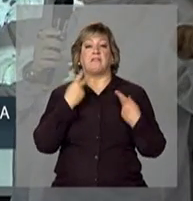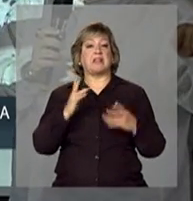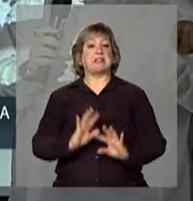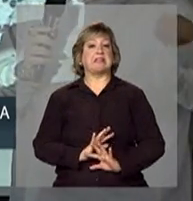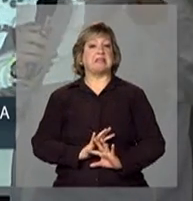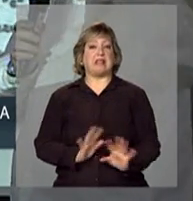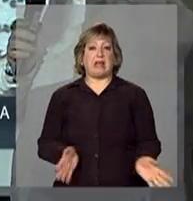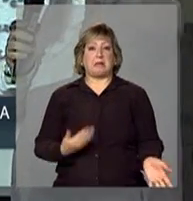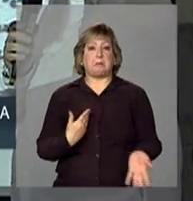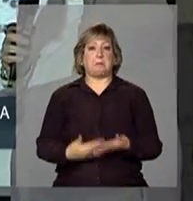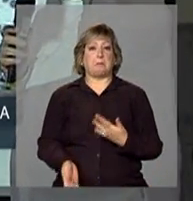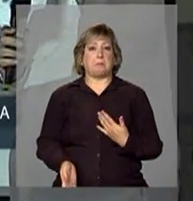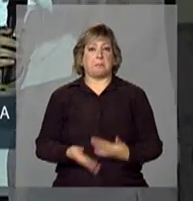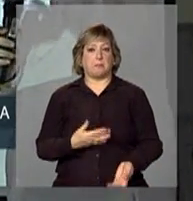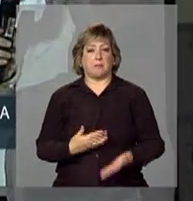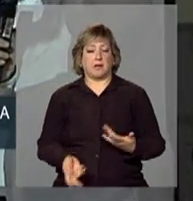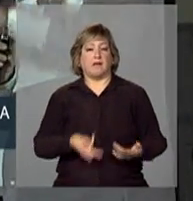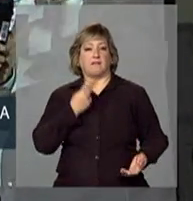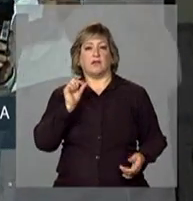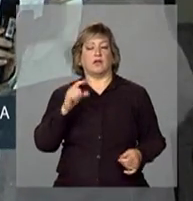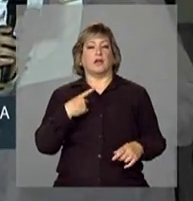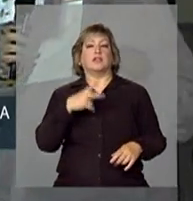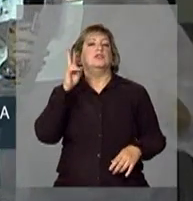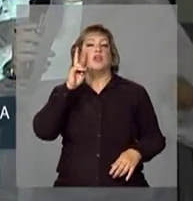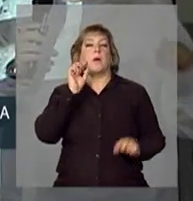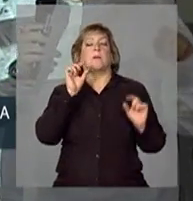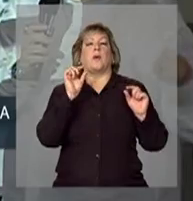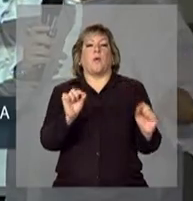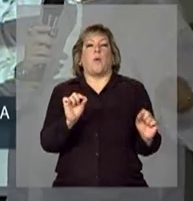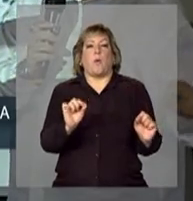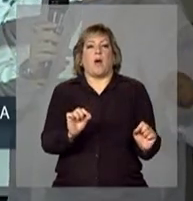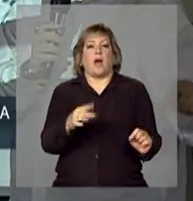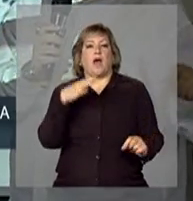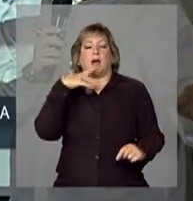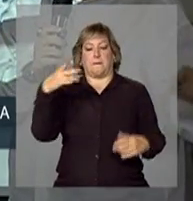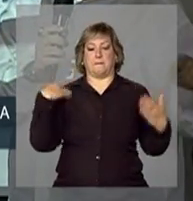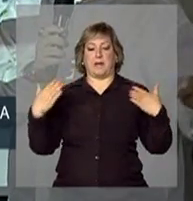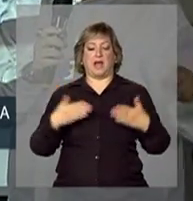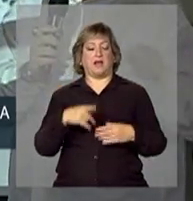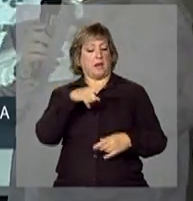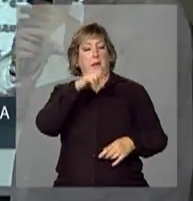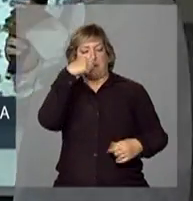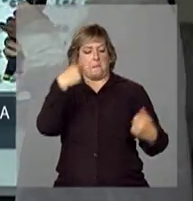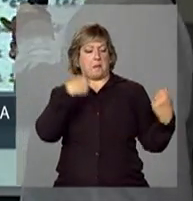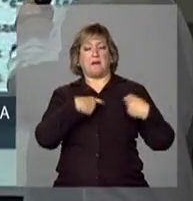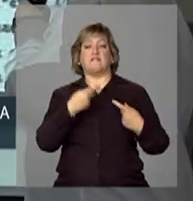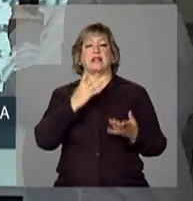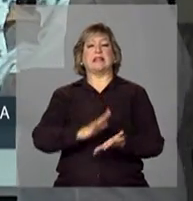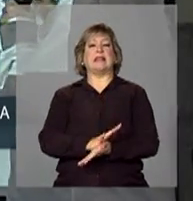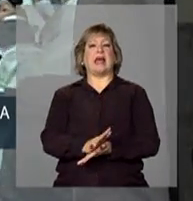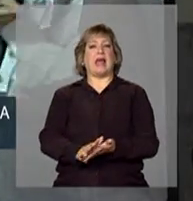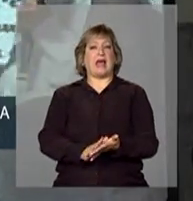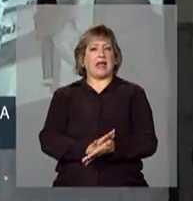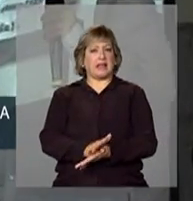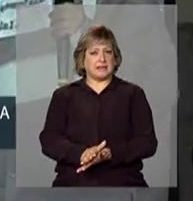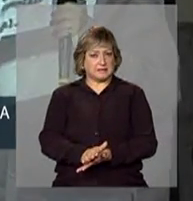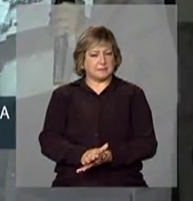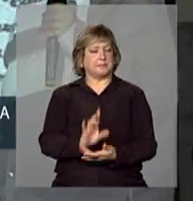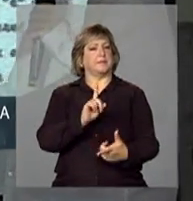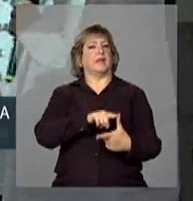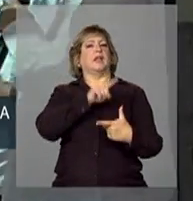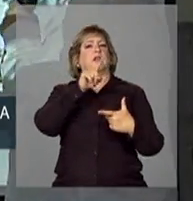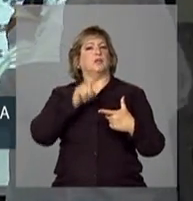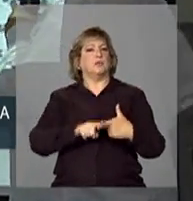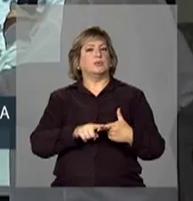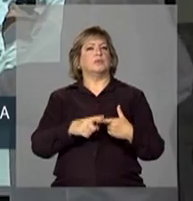nenhum pedido de inquérito, nenhum posicionamento por parte da Marinha Brasileira com relação a isso. Tá? Segunda coisa